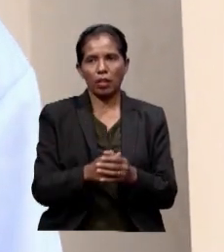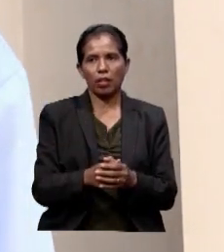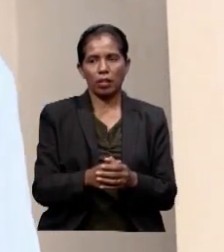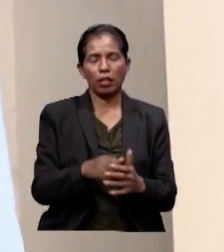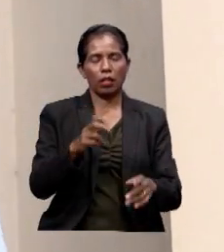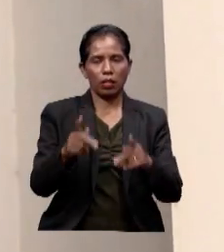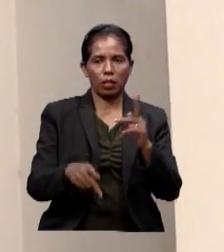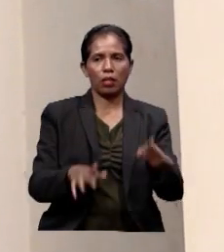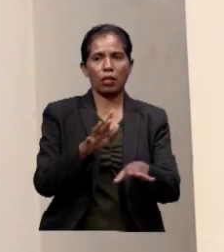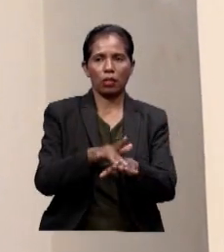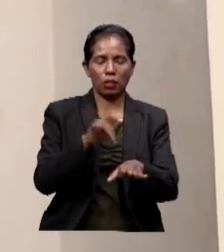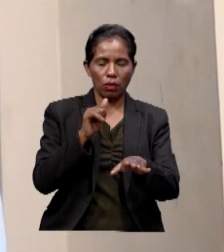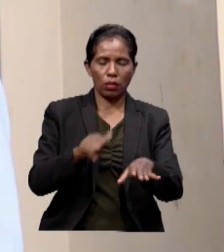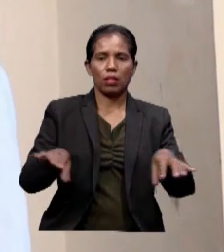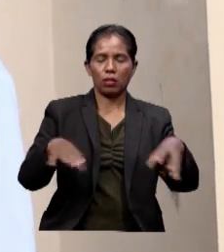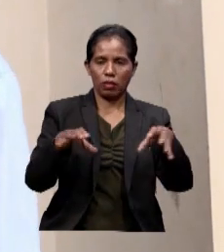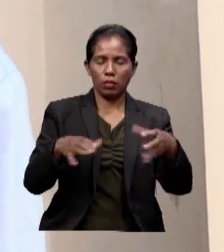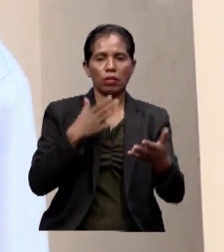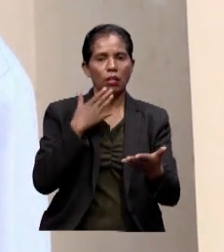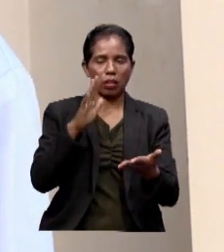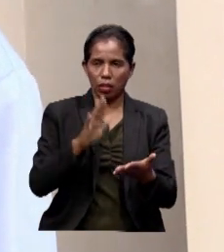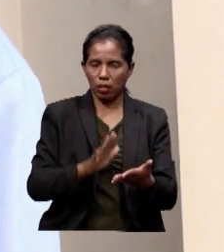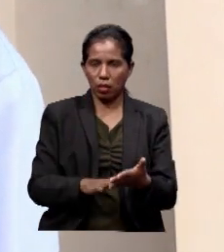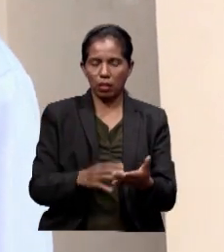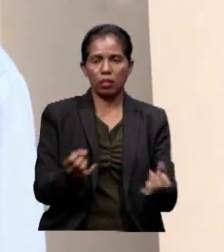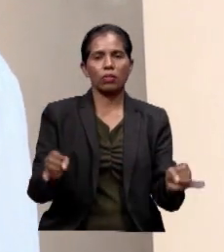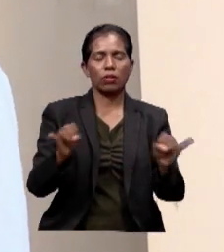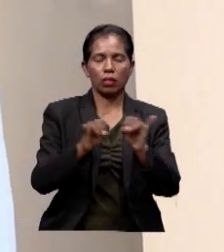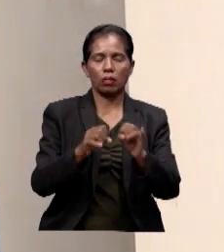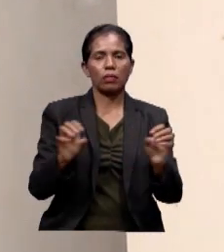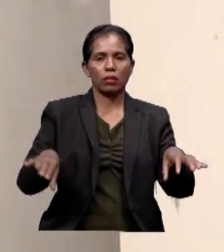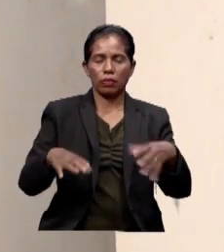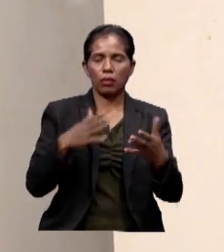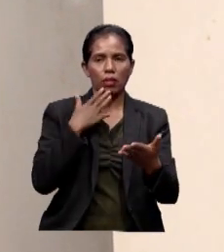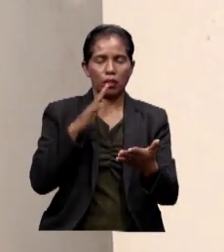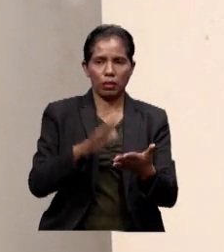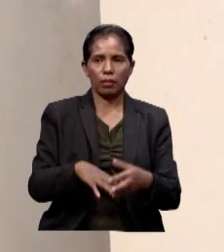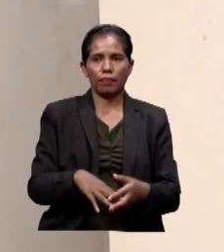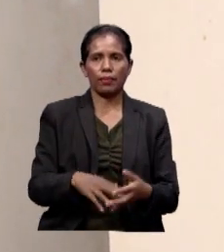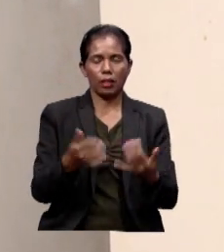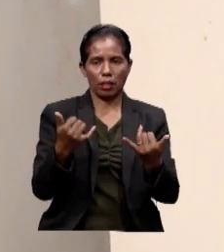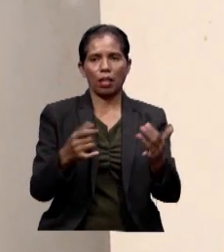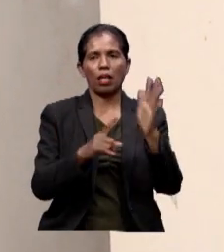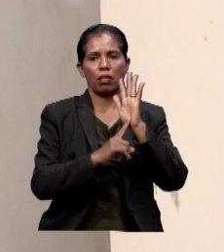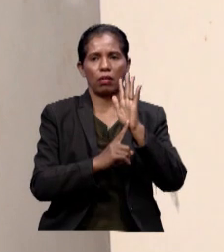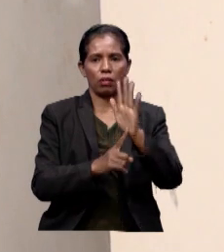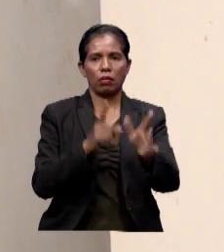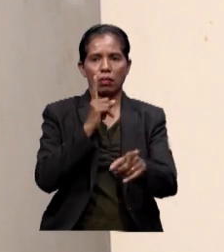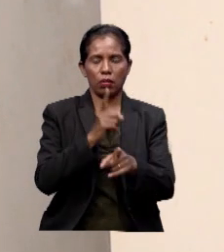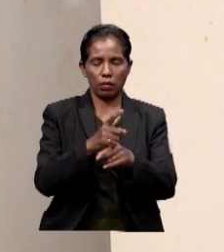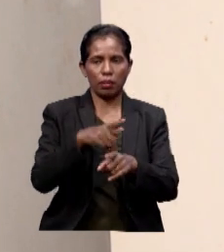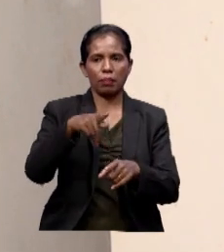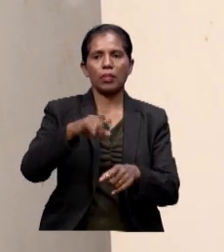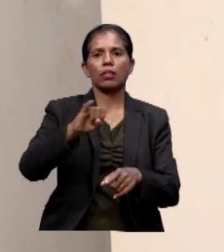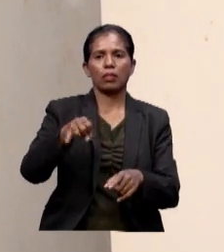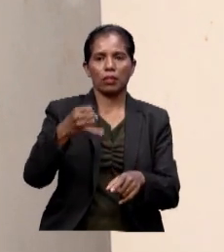desconfiança puras afeta a minha credibilidade. Integridade da instituição. Jadi, e a tudo vamos,